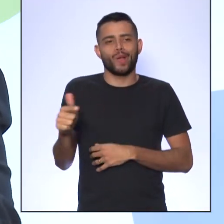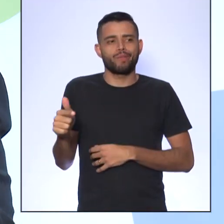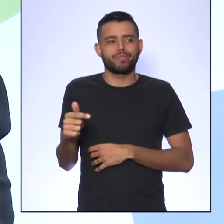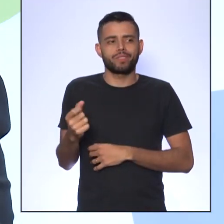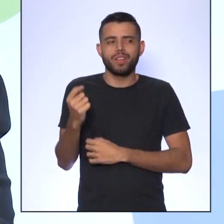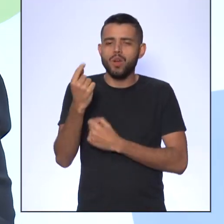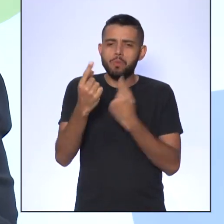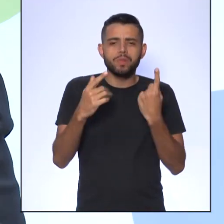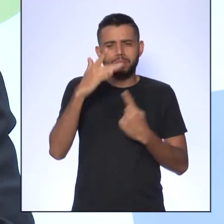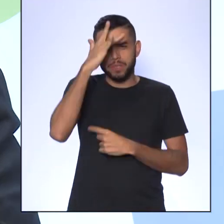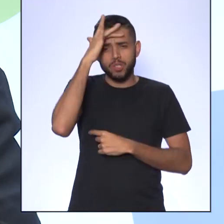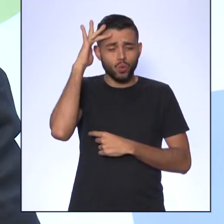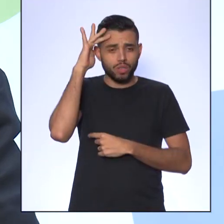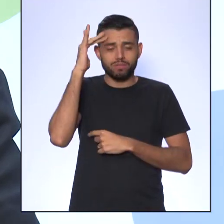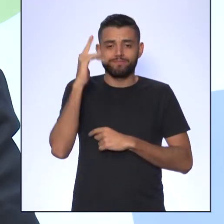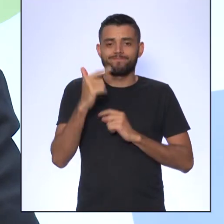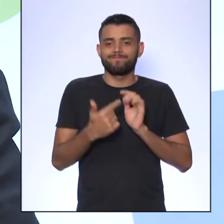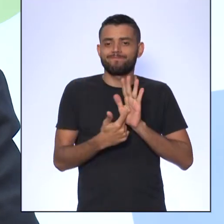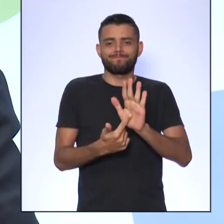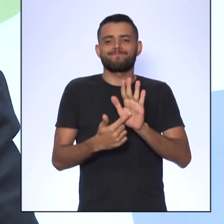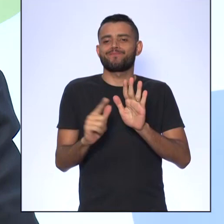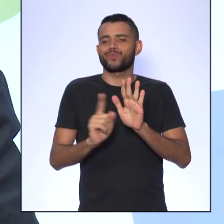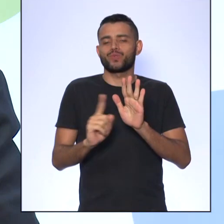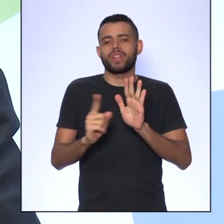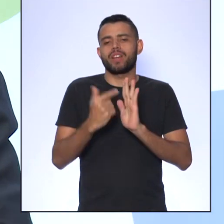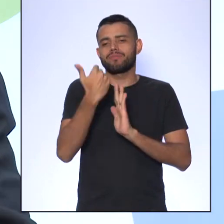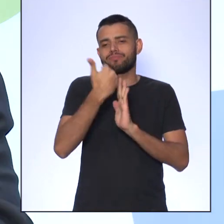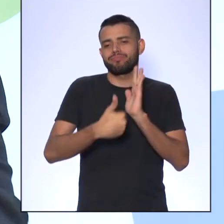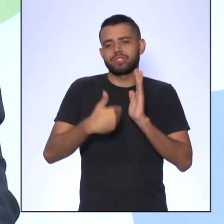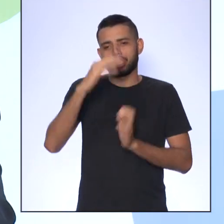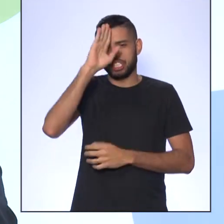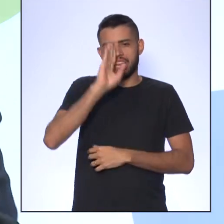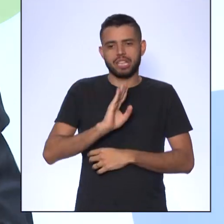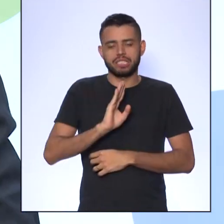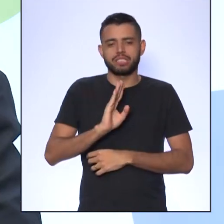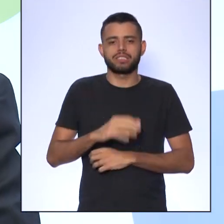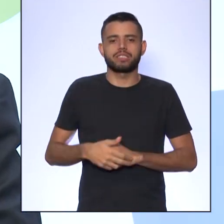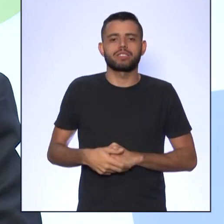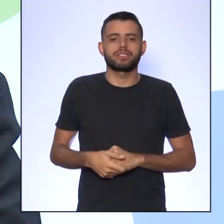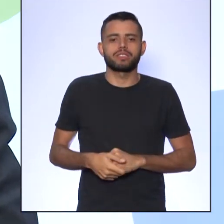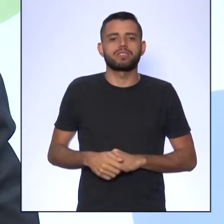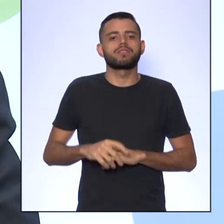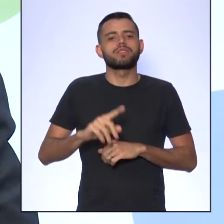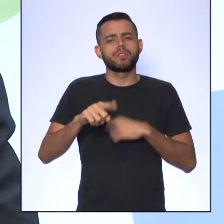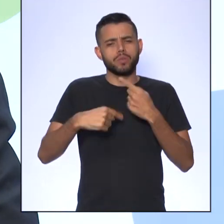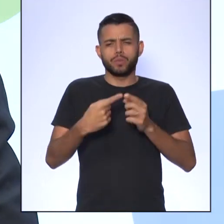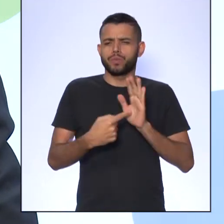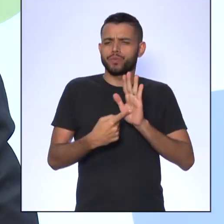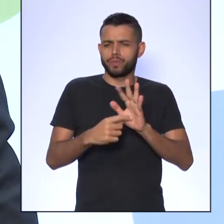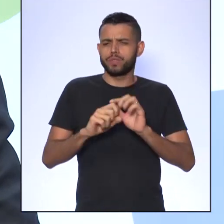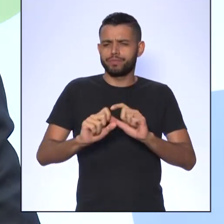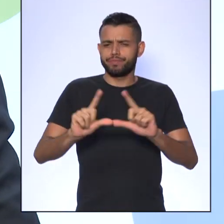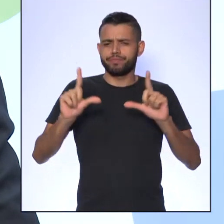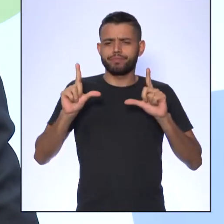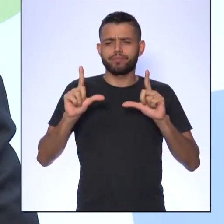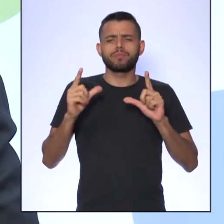está aparecendo aí a isenção ainda. Eu vou já mostrar uma tela para vocês de como